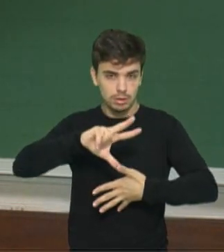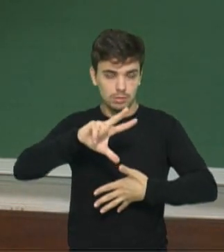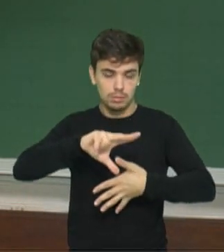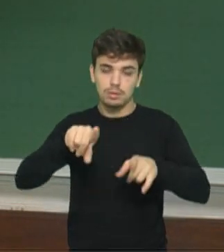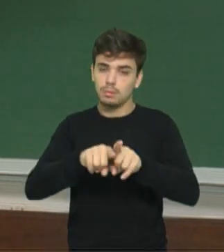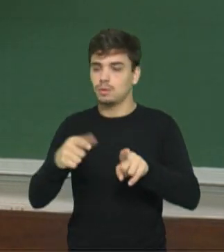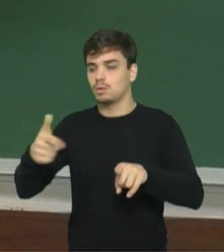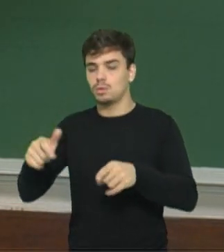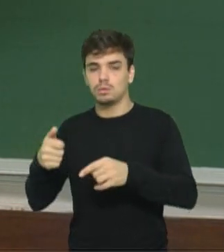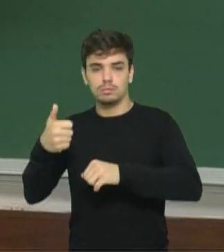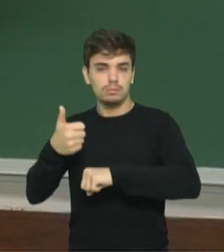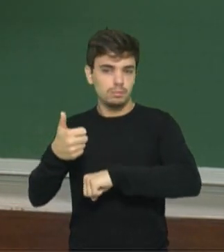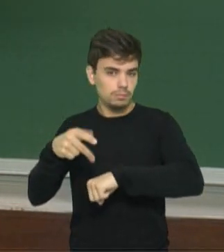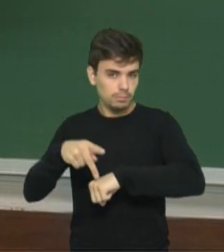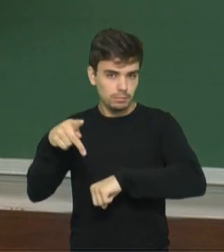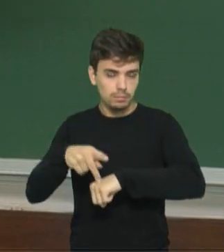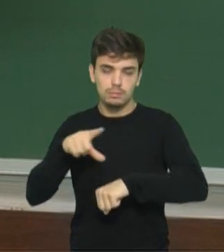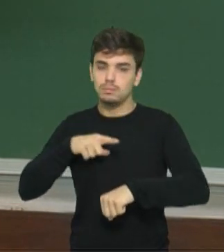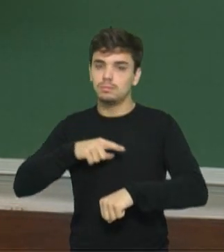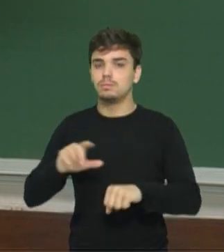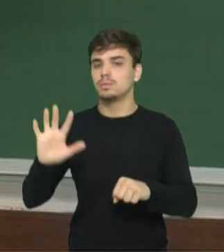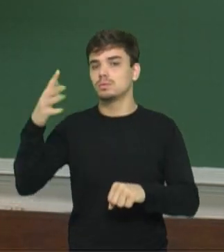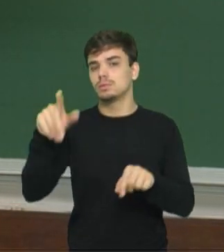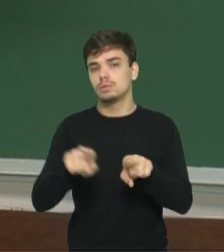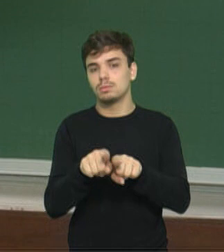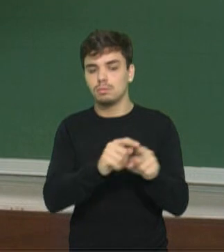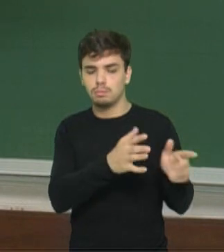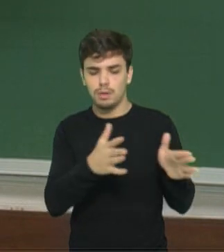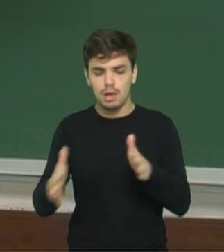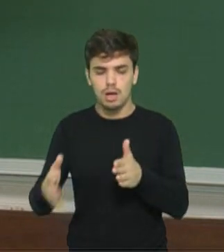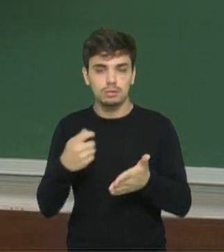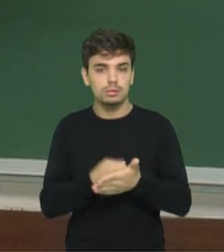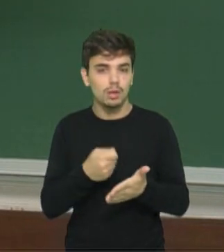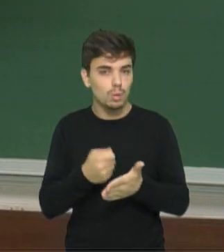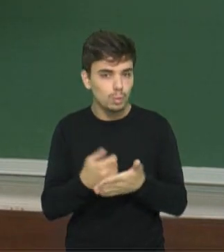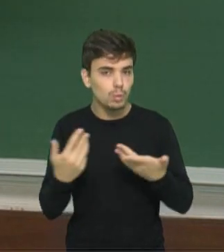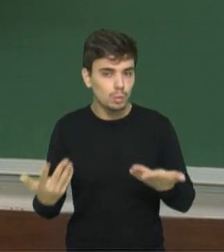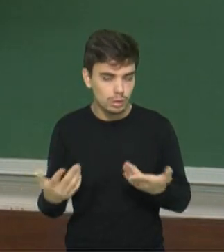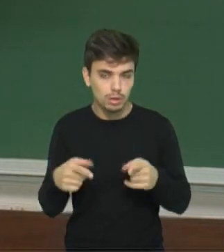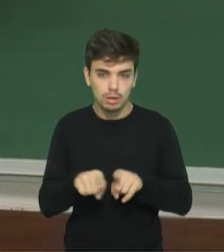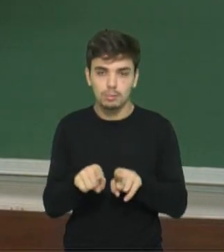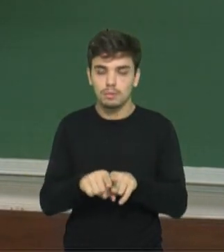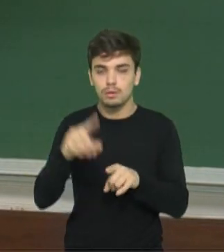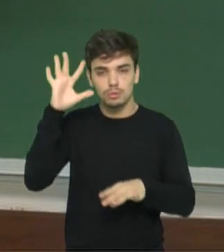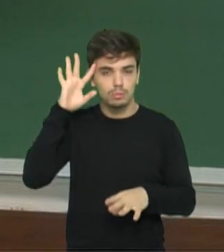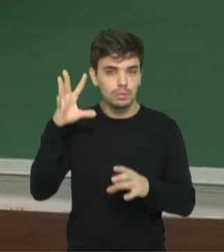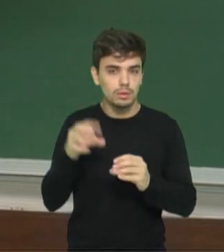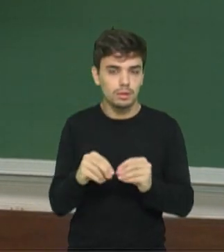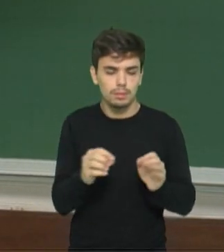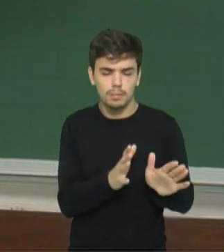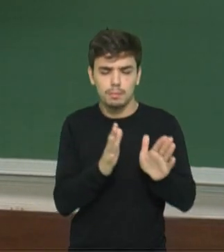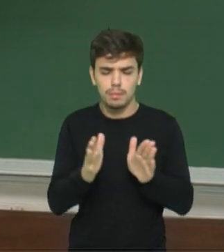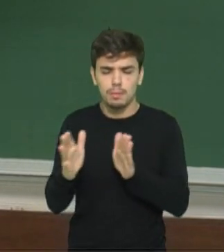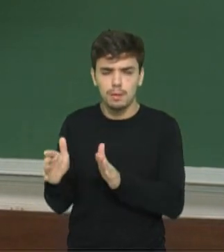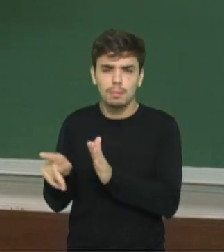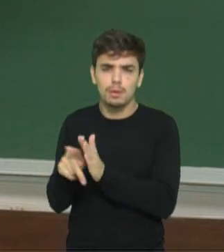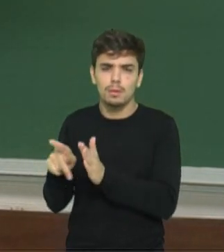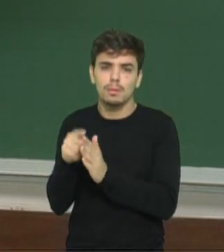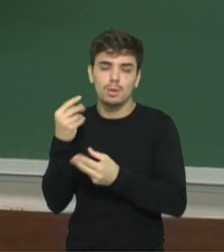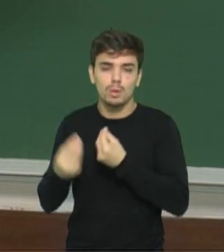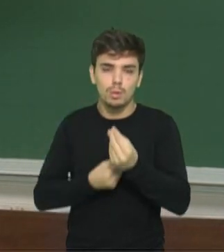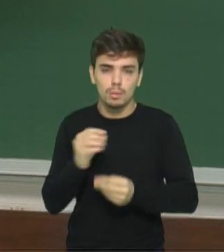outros países da América Latina também passaram por esse processo de ditadura e a gente então vai compreender esse processo de